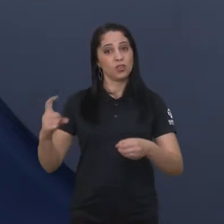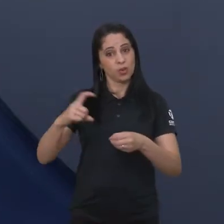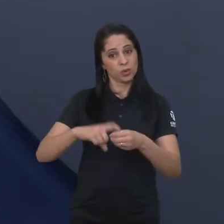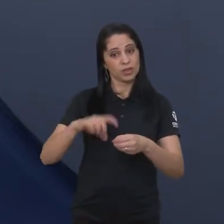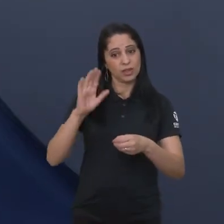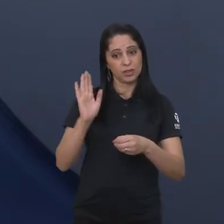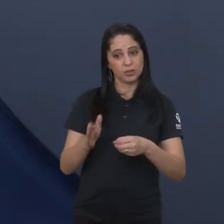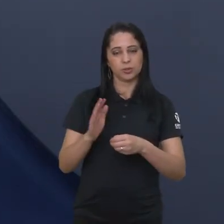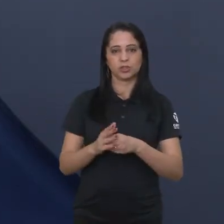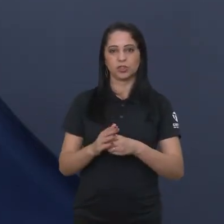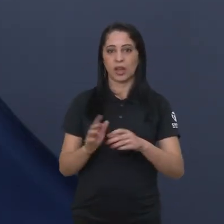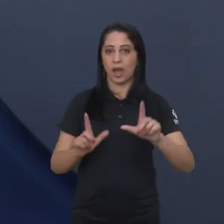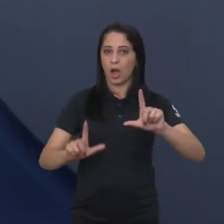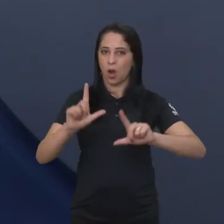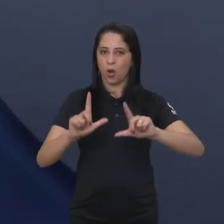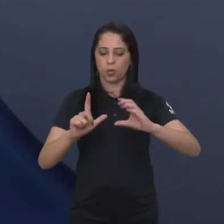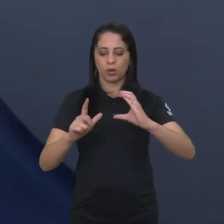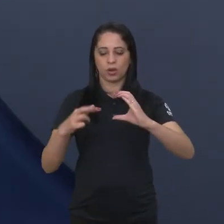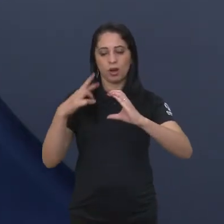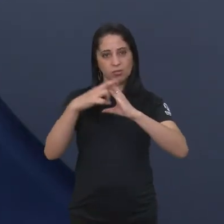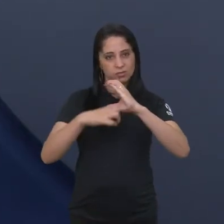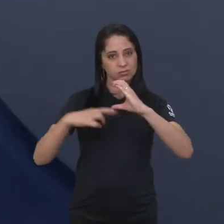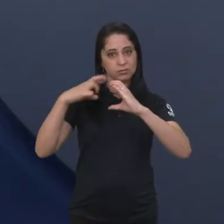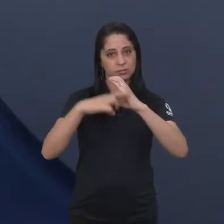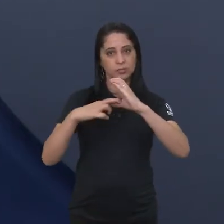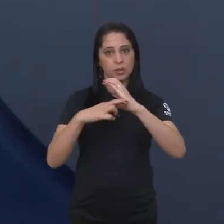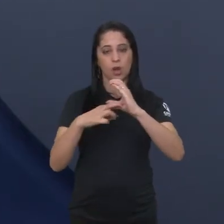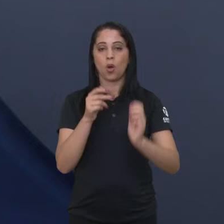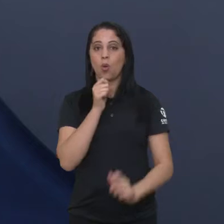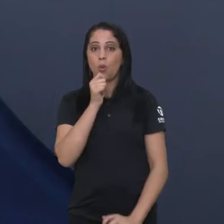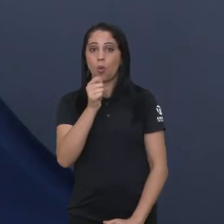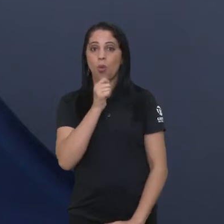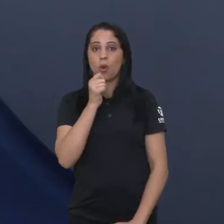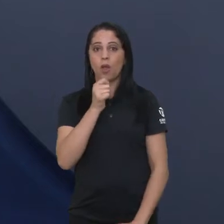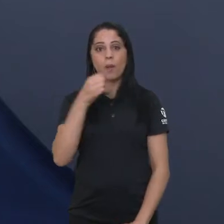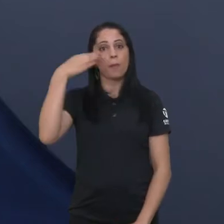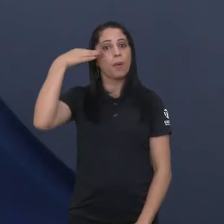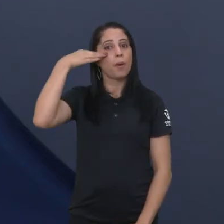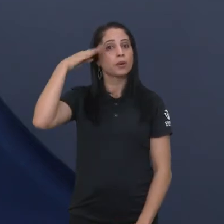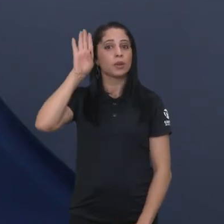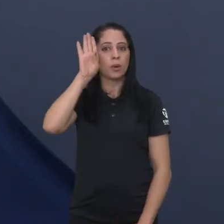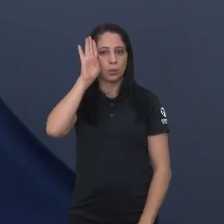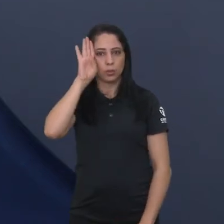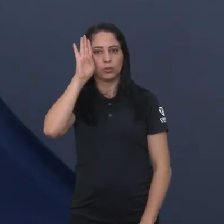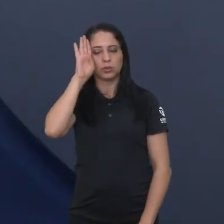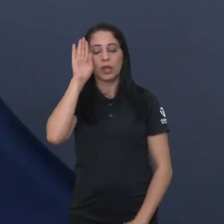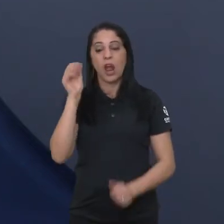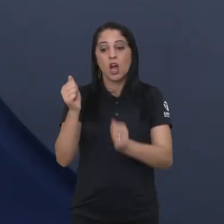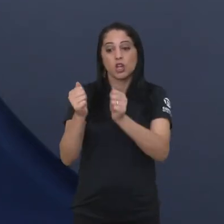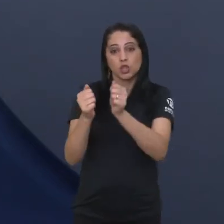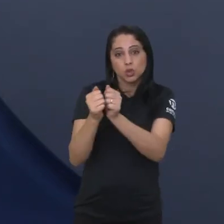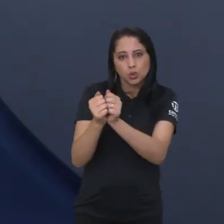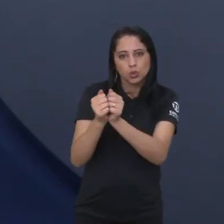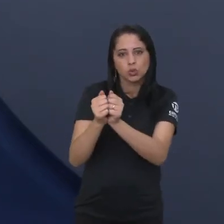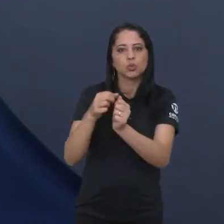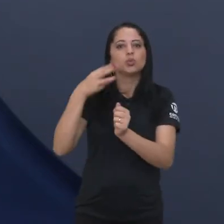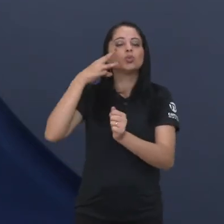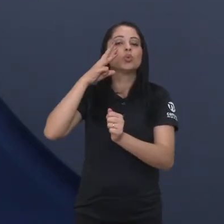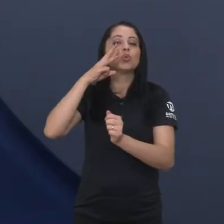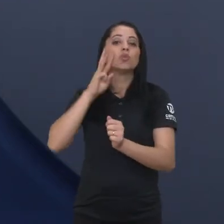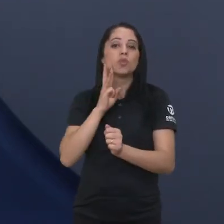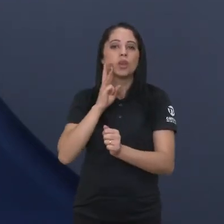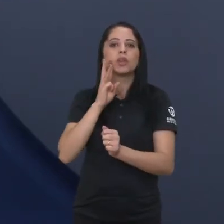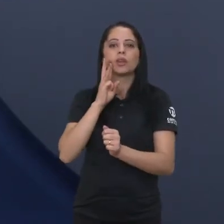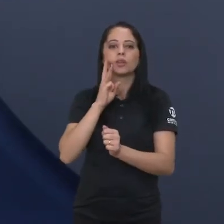Estamos de volta com Câmara Fiscaliza e o repórter Bruno Castilho acompanhou o vereador Walter Hayashi em visitas por obras